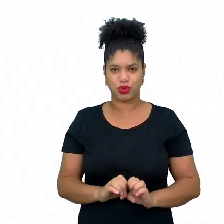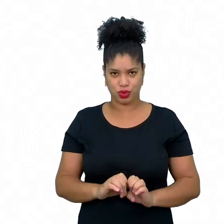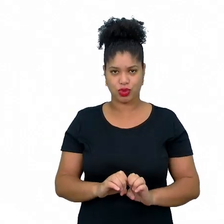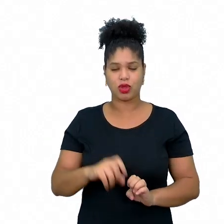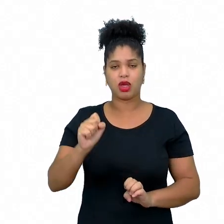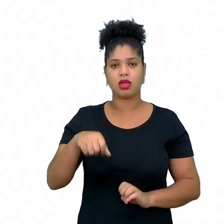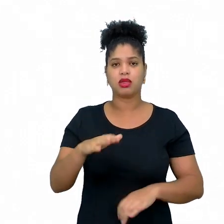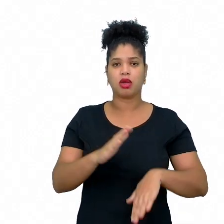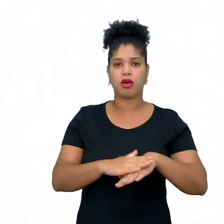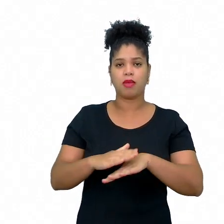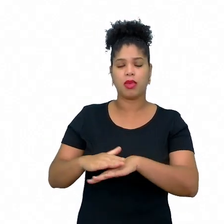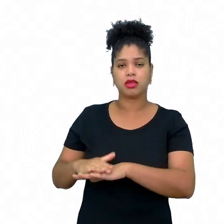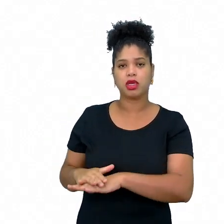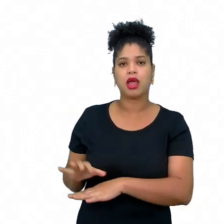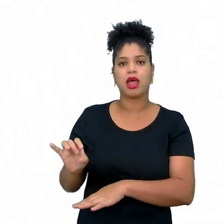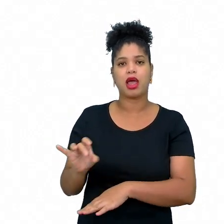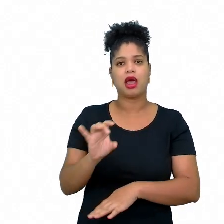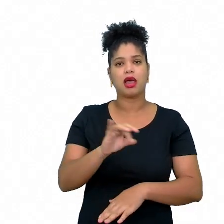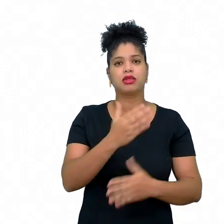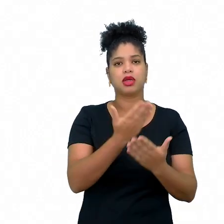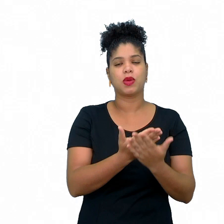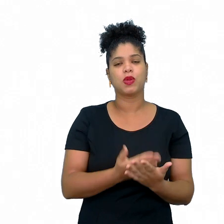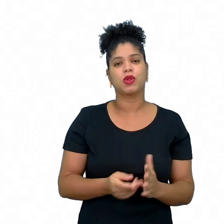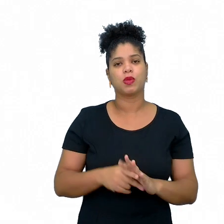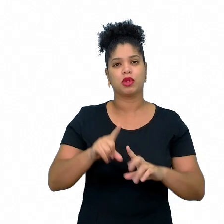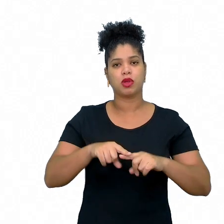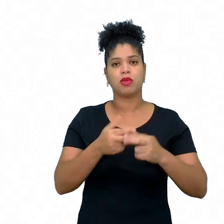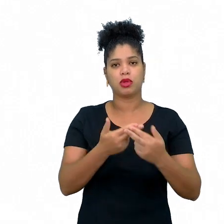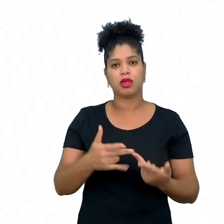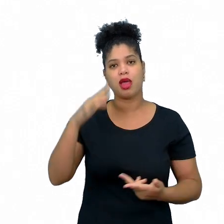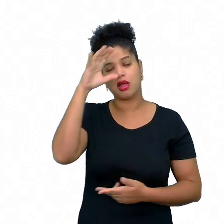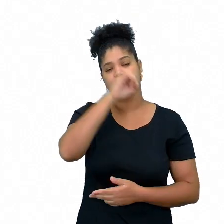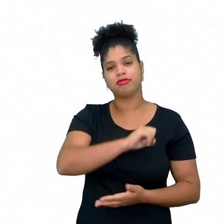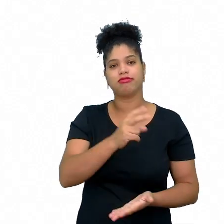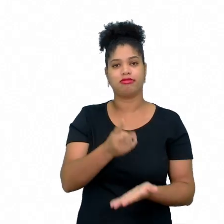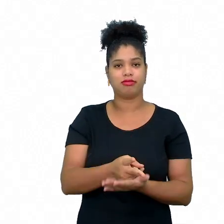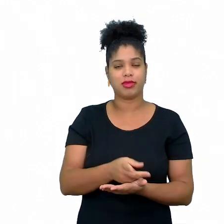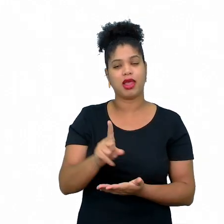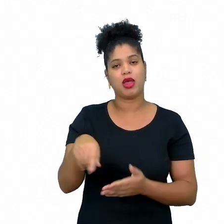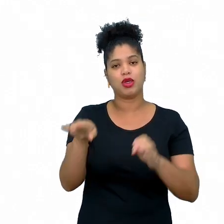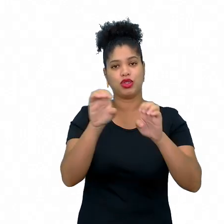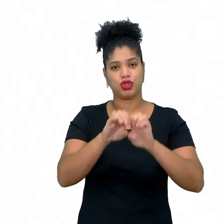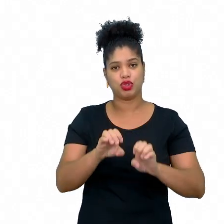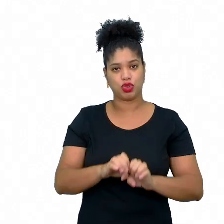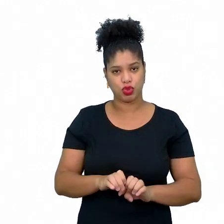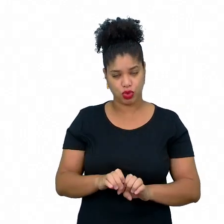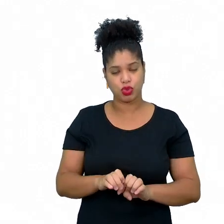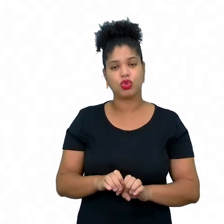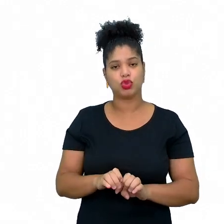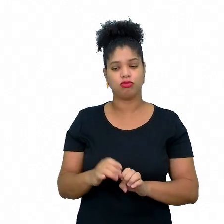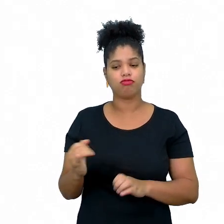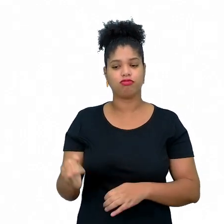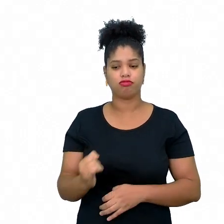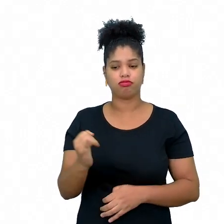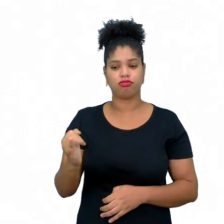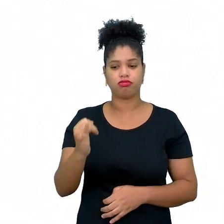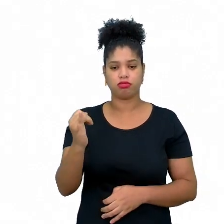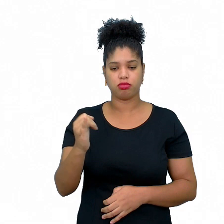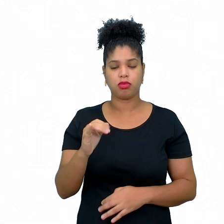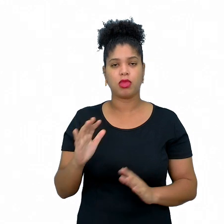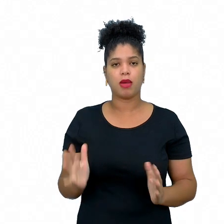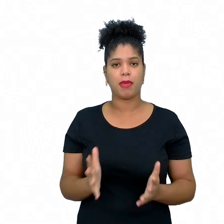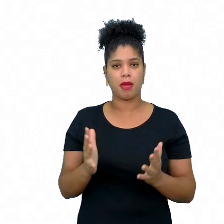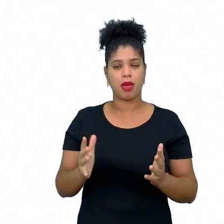é realizada em cada aula do material Aprender Sempre. É uma estrutura rica, né, em